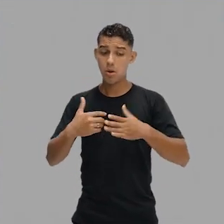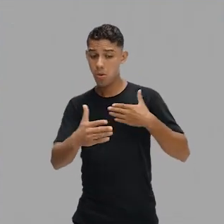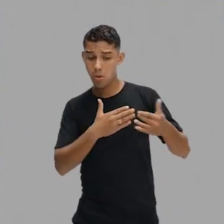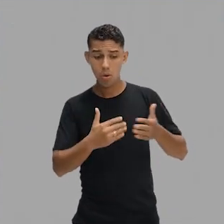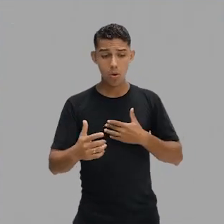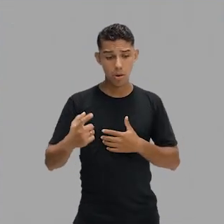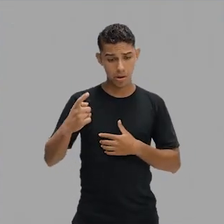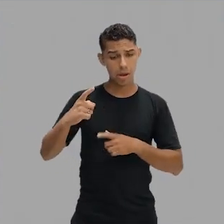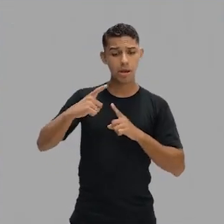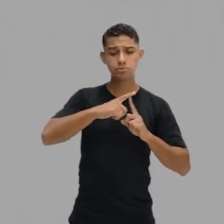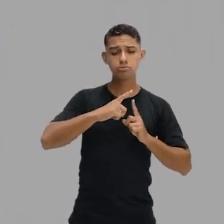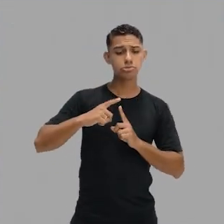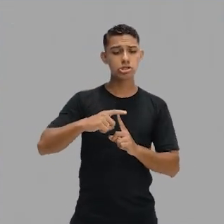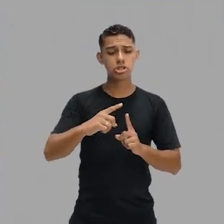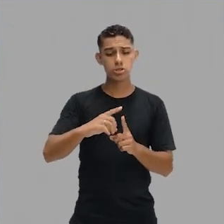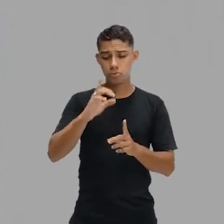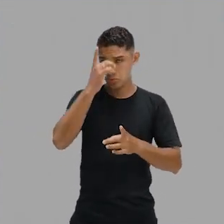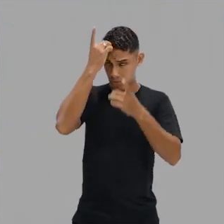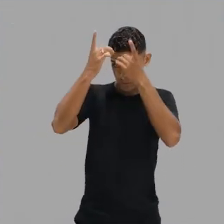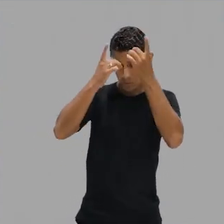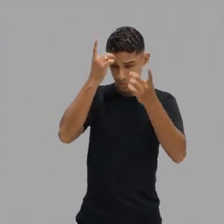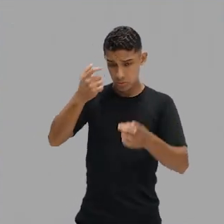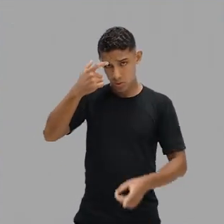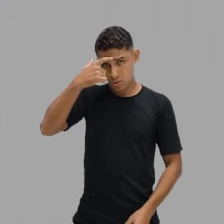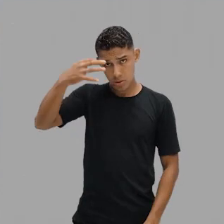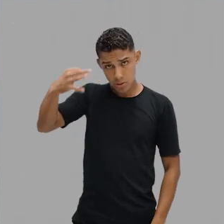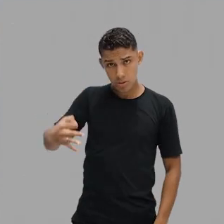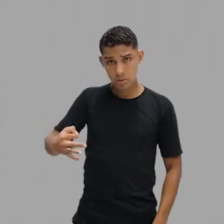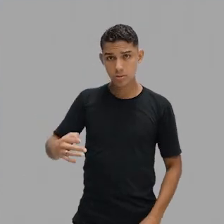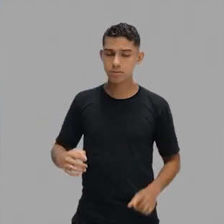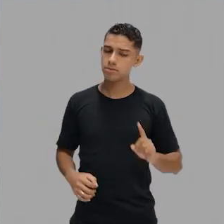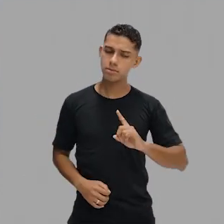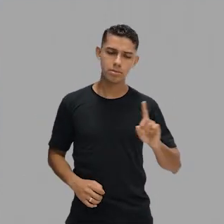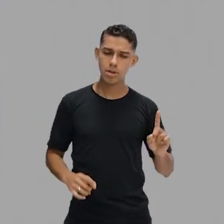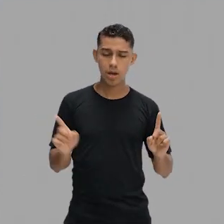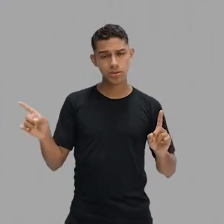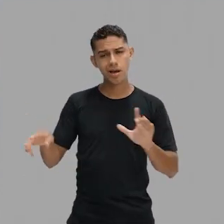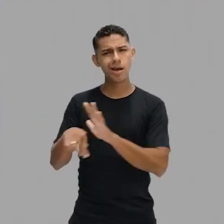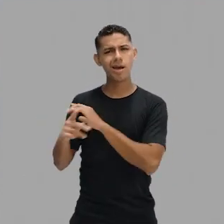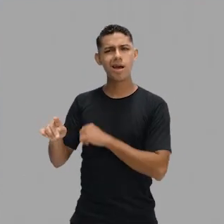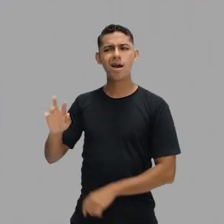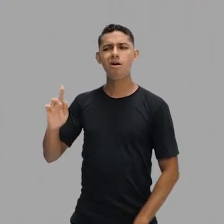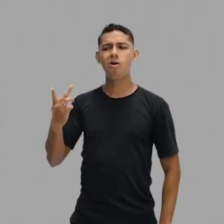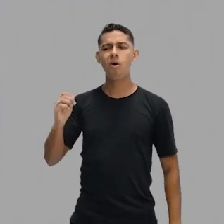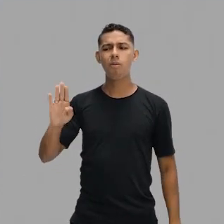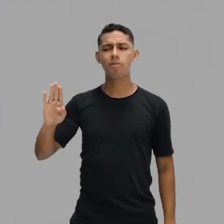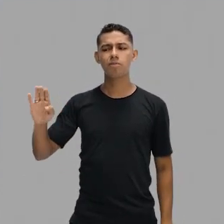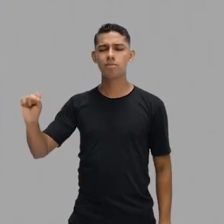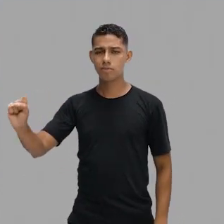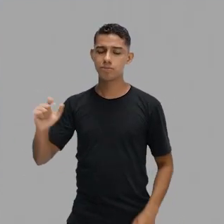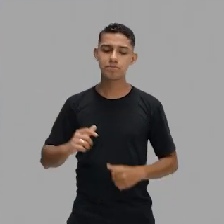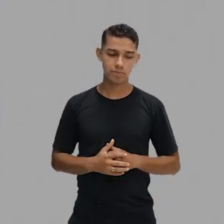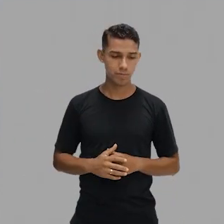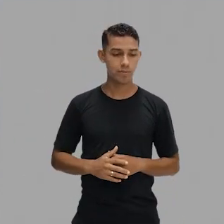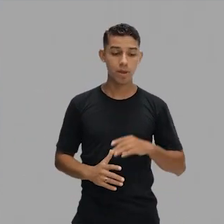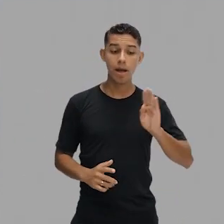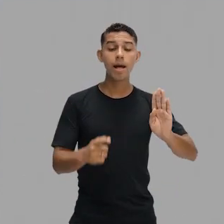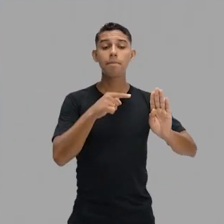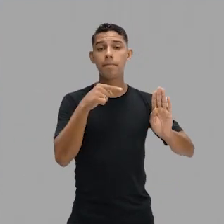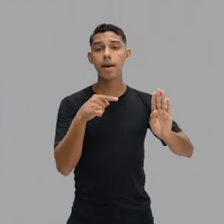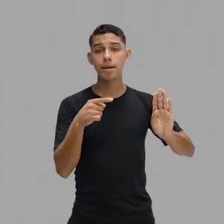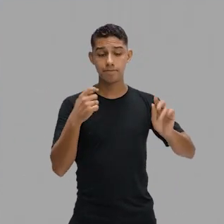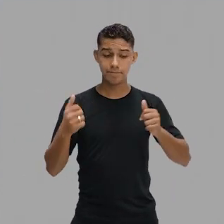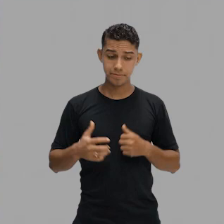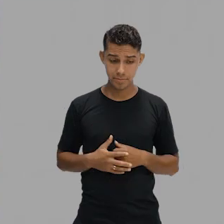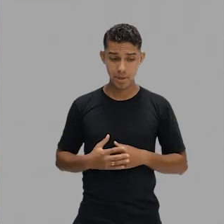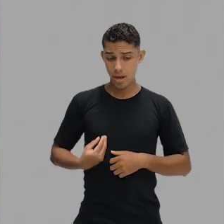tábula rasa não é o que estamos buscando. Letra B. Vivia um estado de natureza anterior às